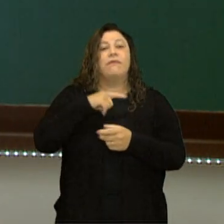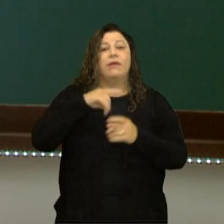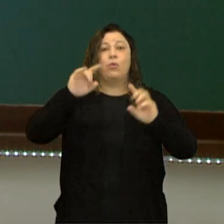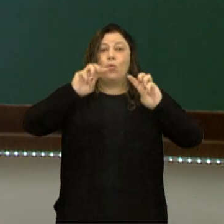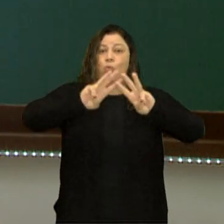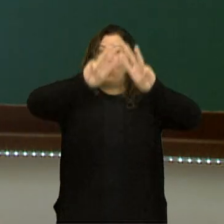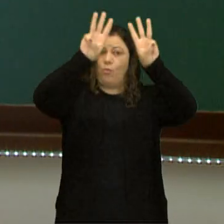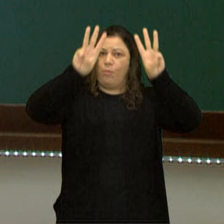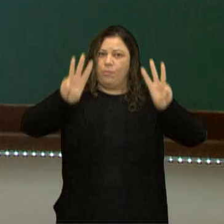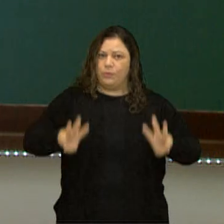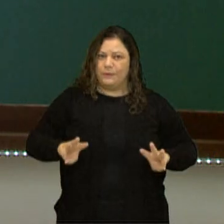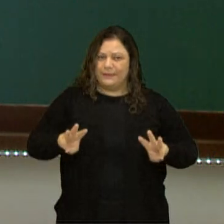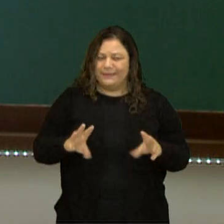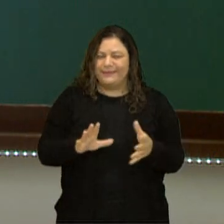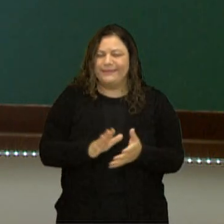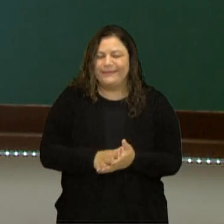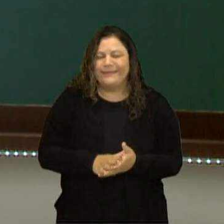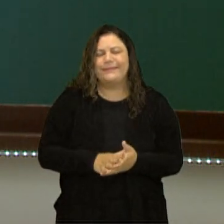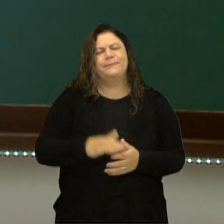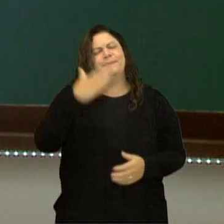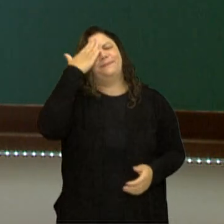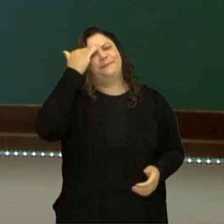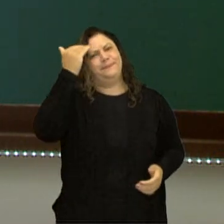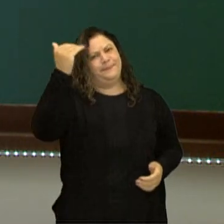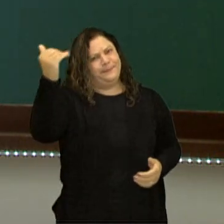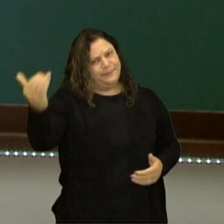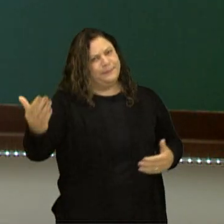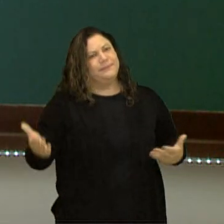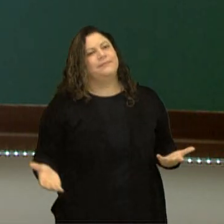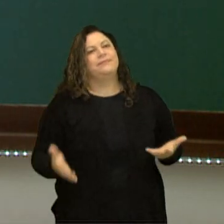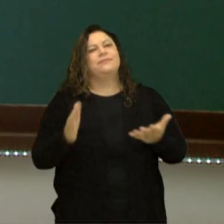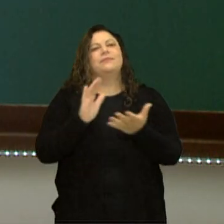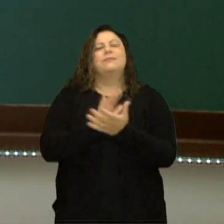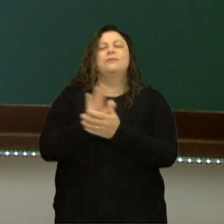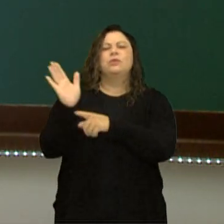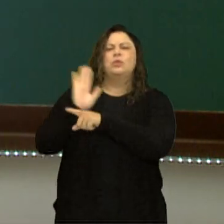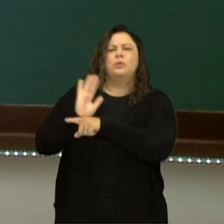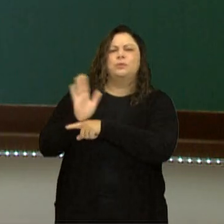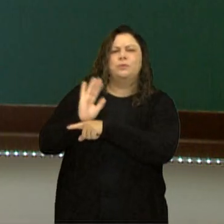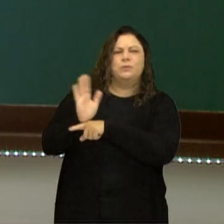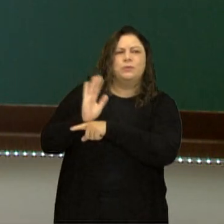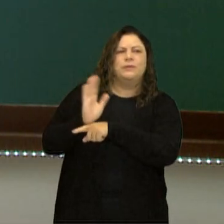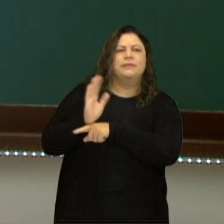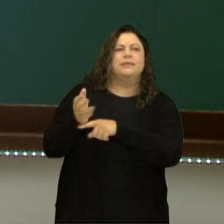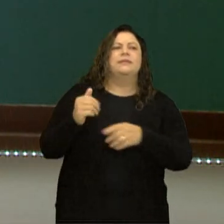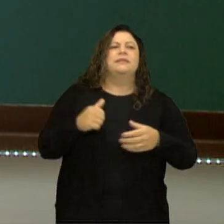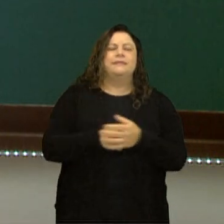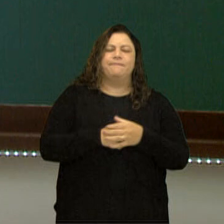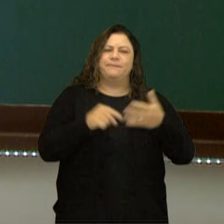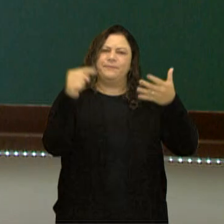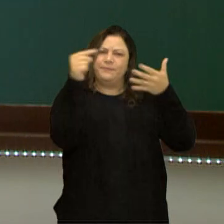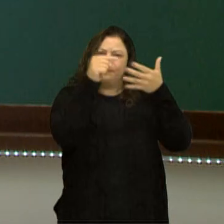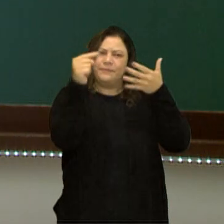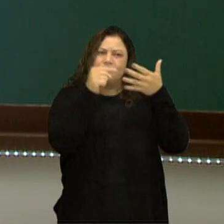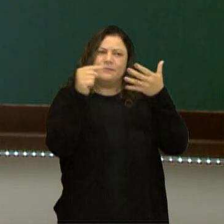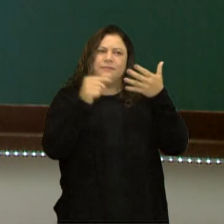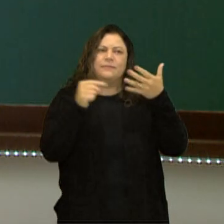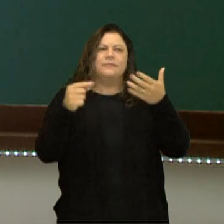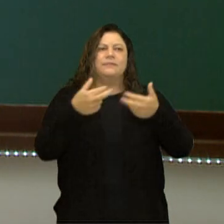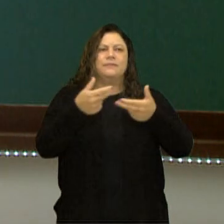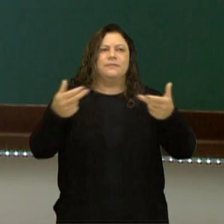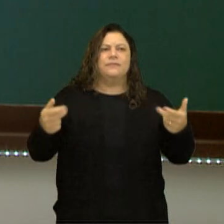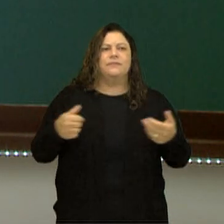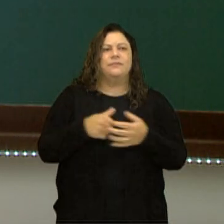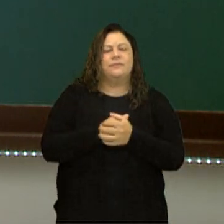museu que é famoso, que você já deve ter visto num filme. Aí então, ó, o Empire State, que a gente já falou sobre ele.